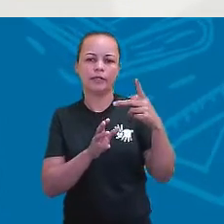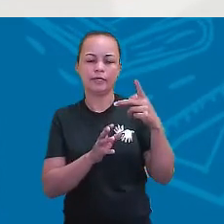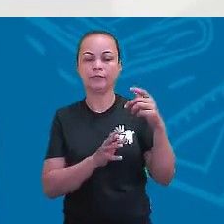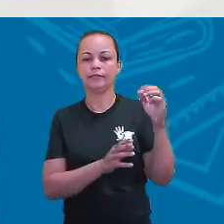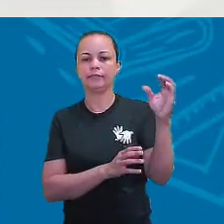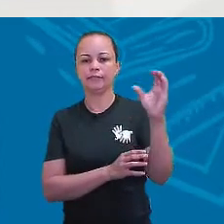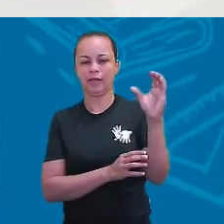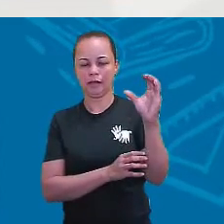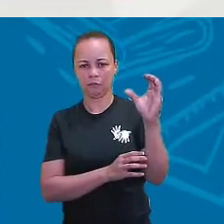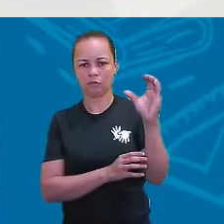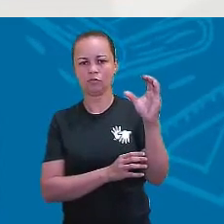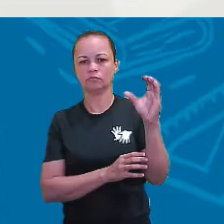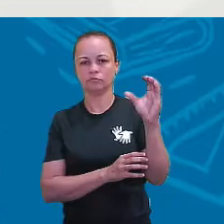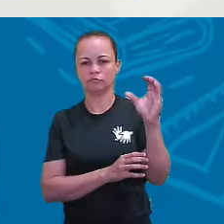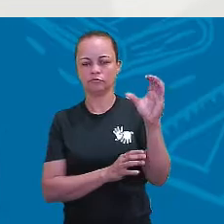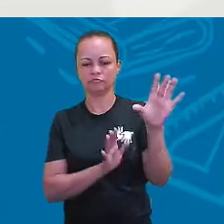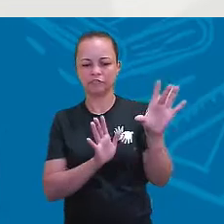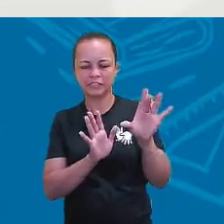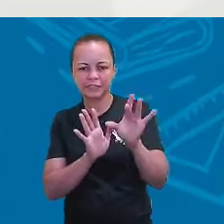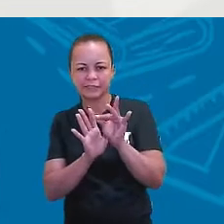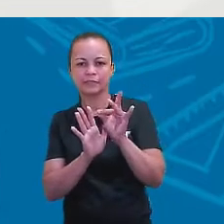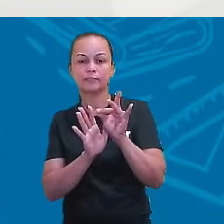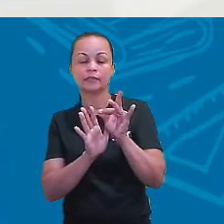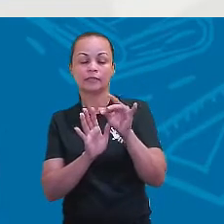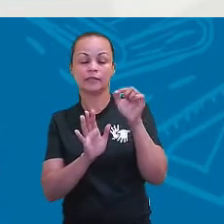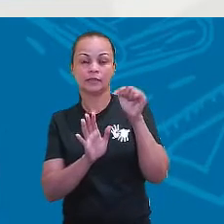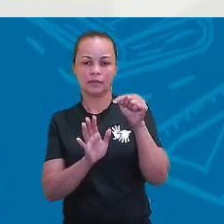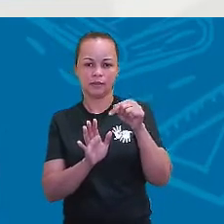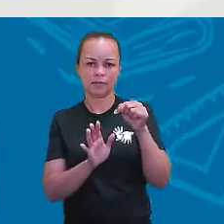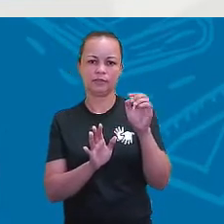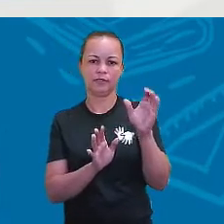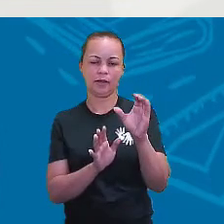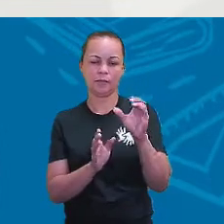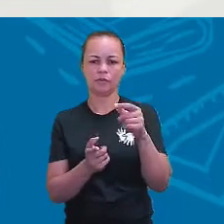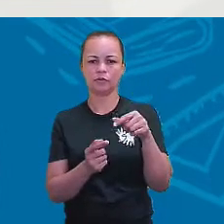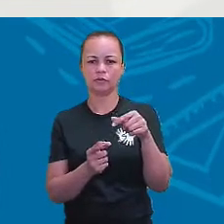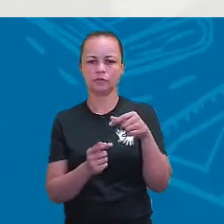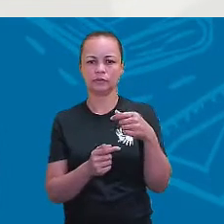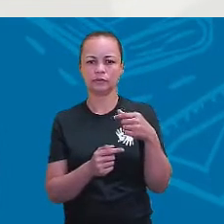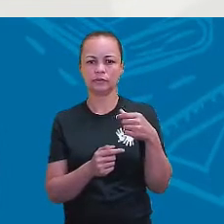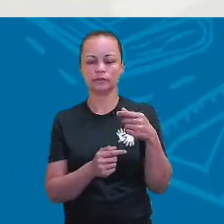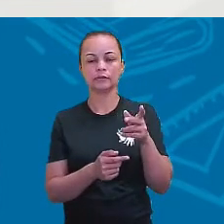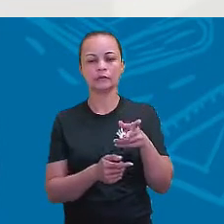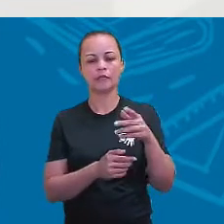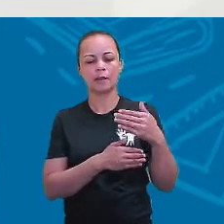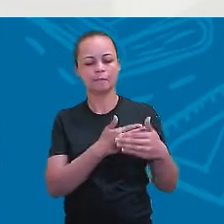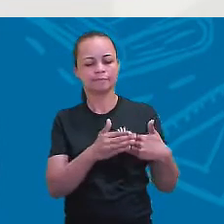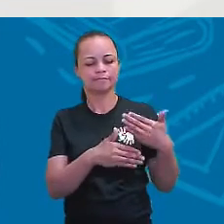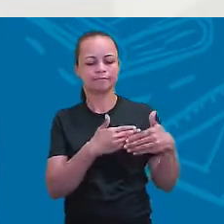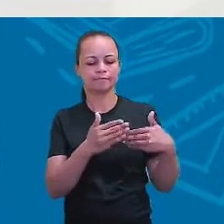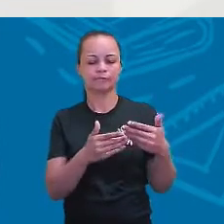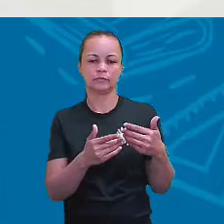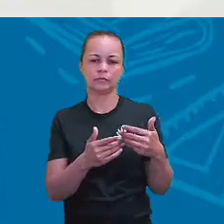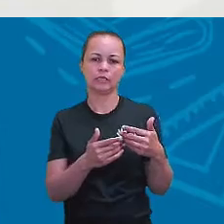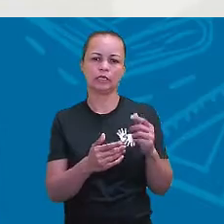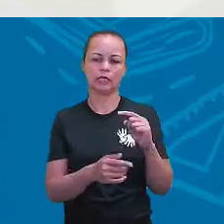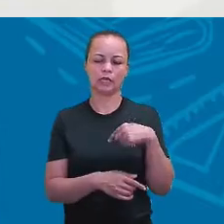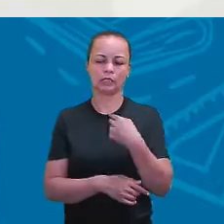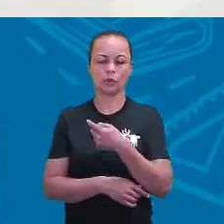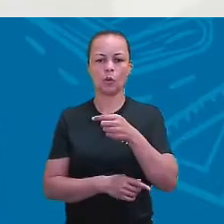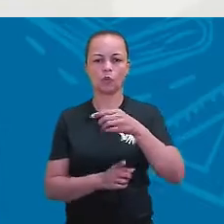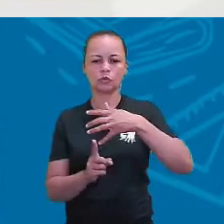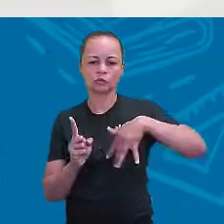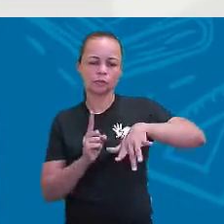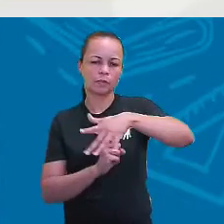gente, perdão, esse carbono. E essa fixação desse carbono, consequentemente, vai fazer com que o nosso